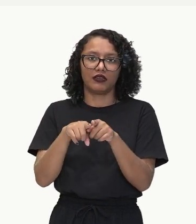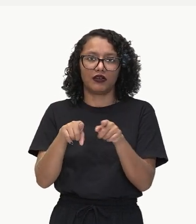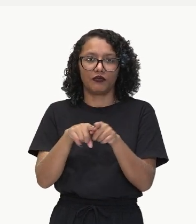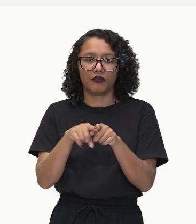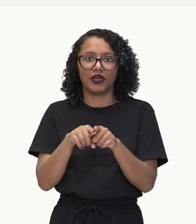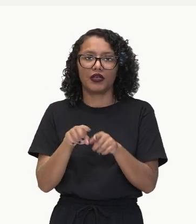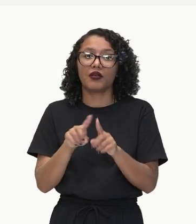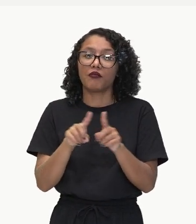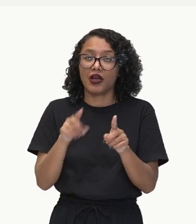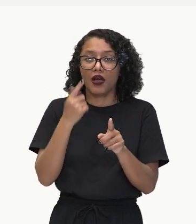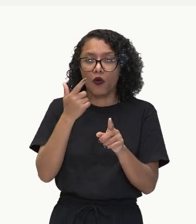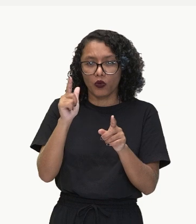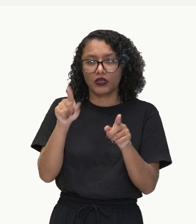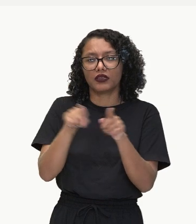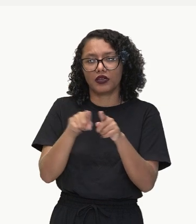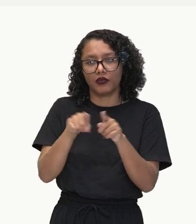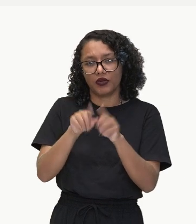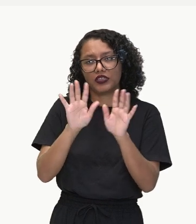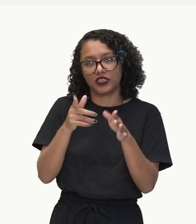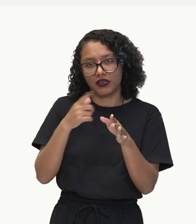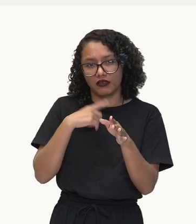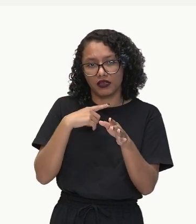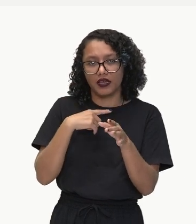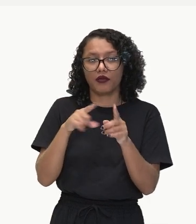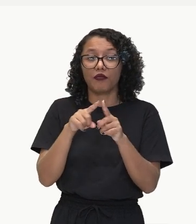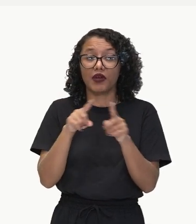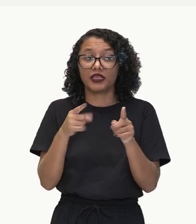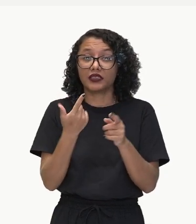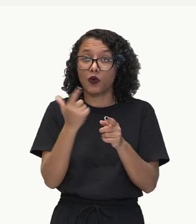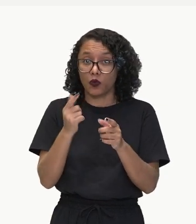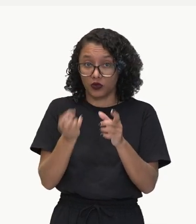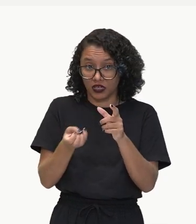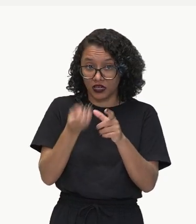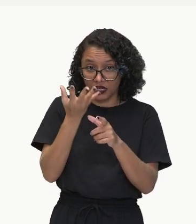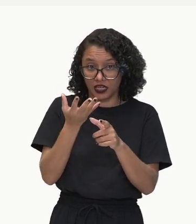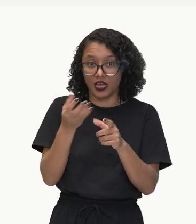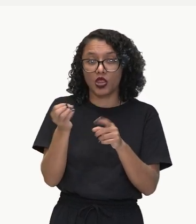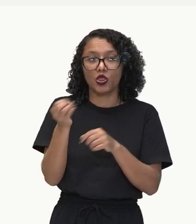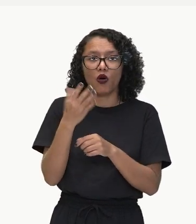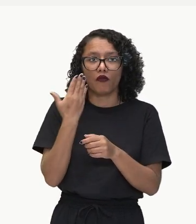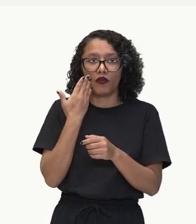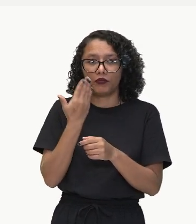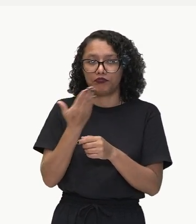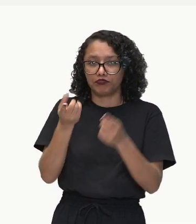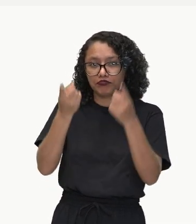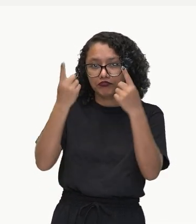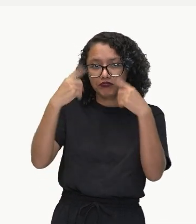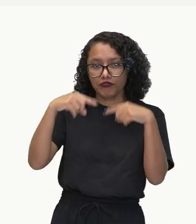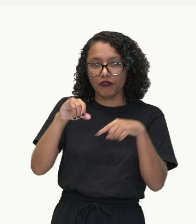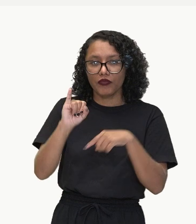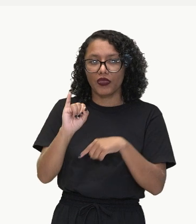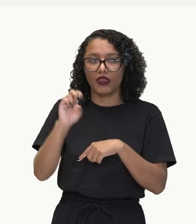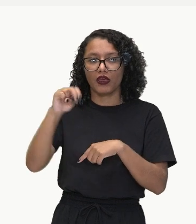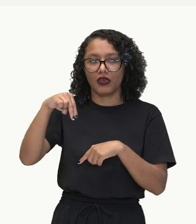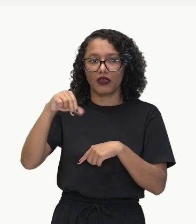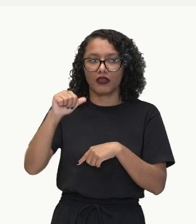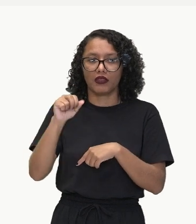tem defloramentos, e um inauguramento de falas, aí ele cria uma palavra